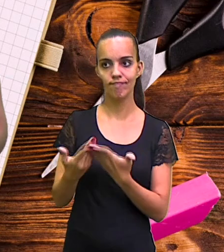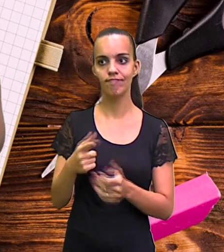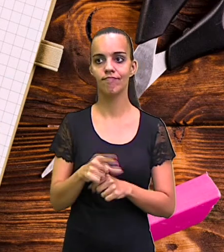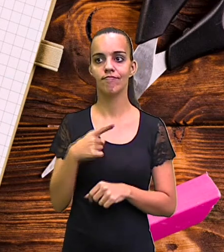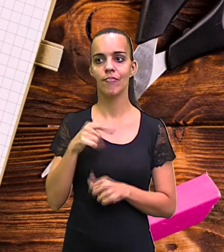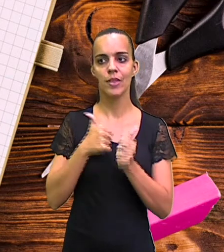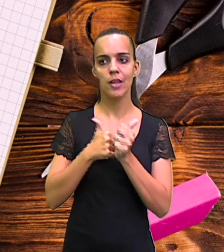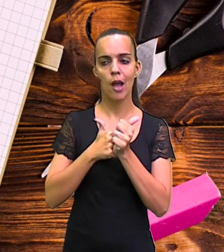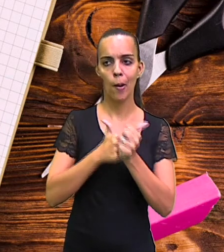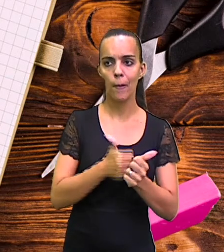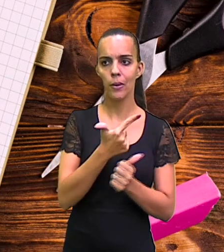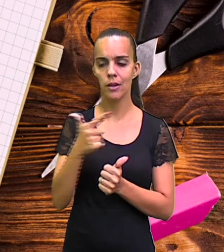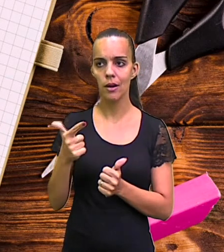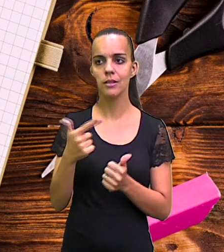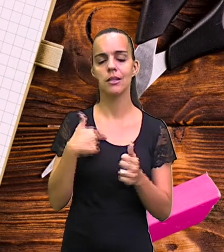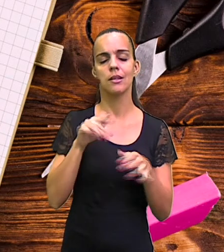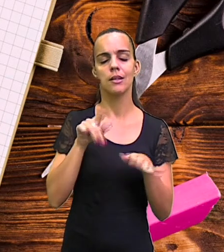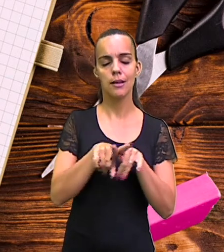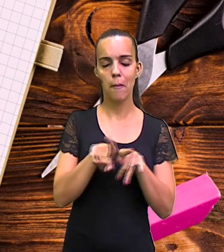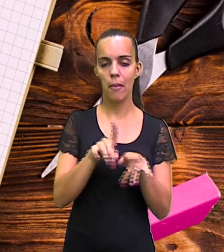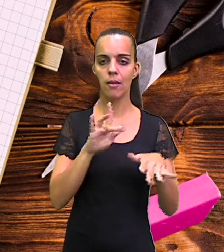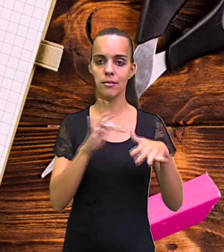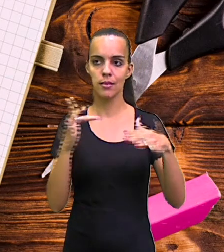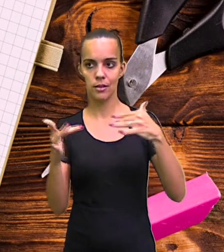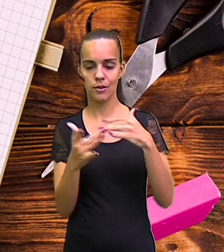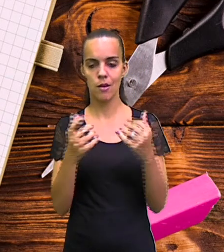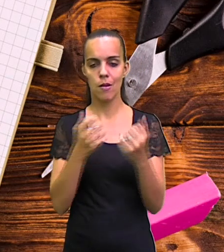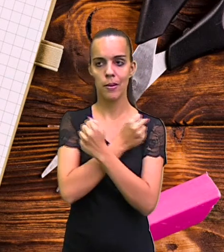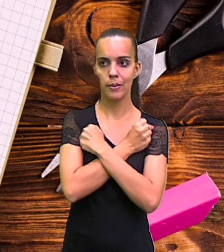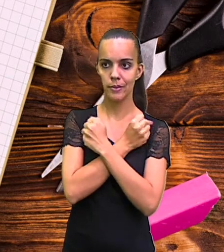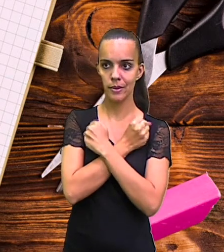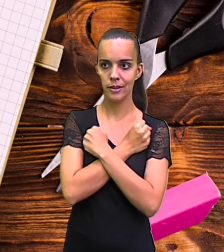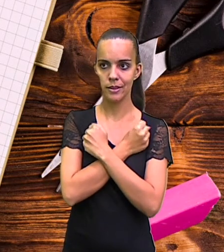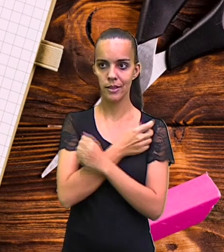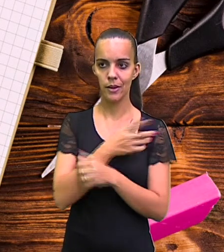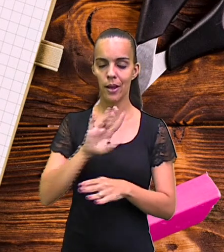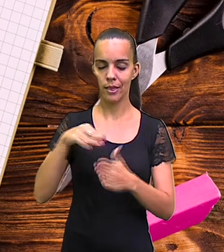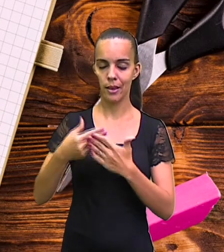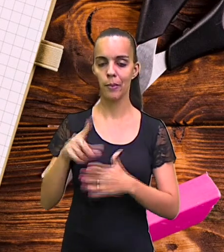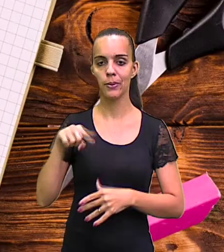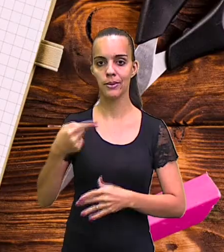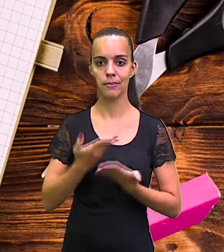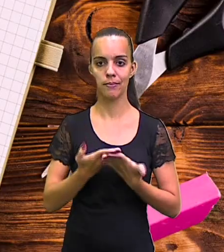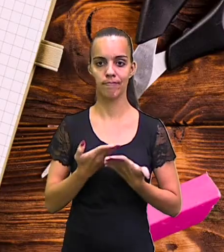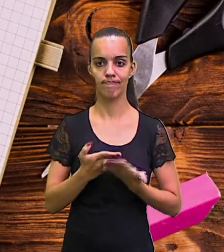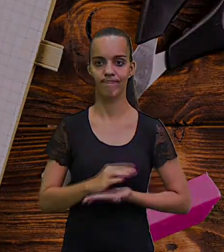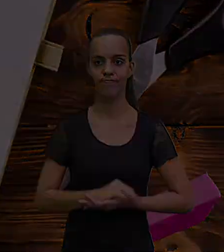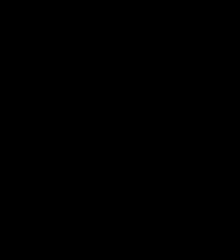acompanhe nas nossas outras redes sociais. Um abraço e nos vemos na próxima aula.